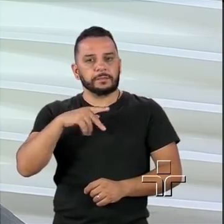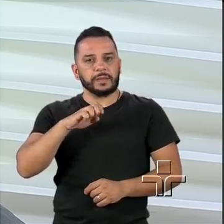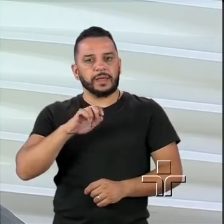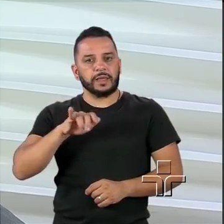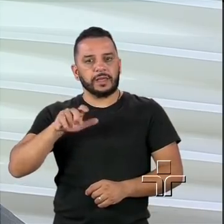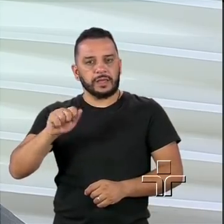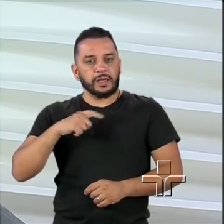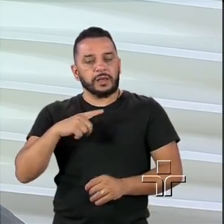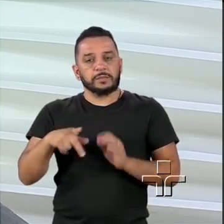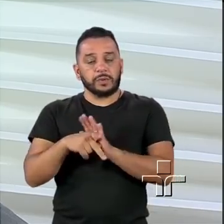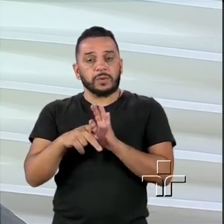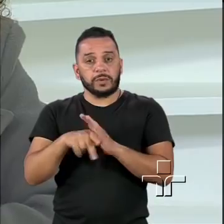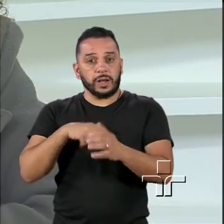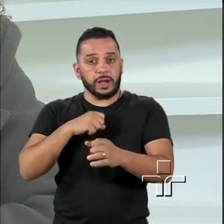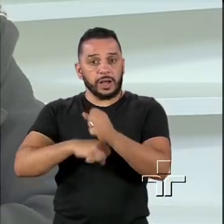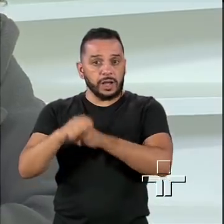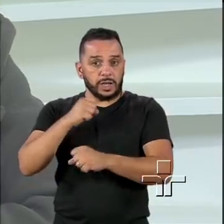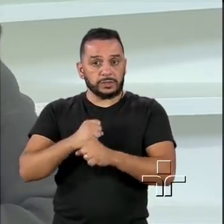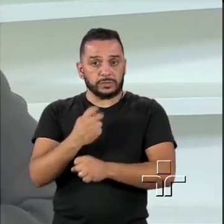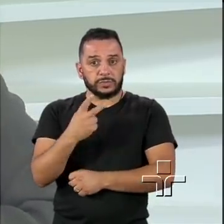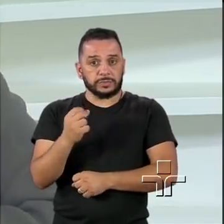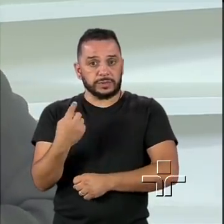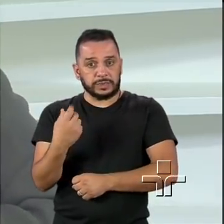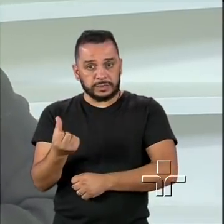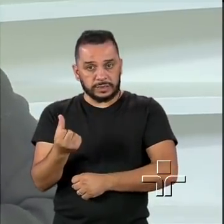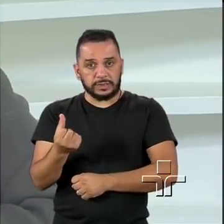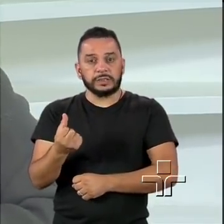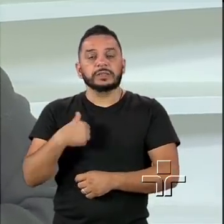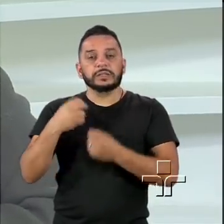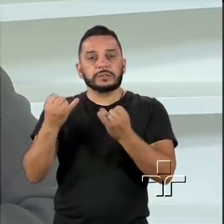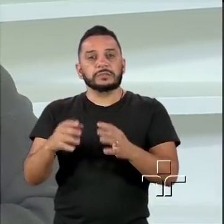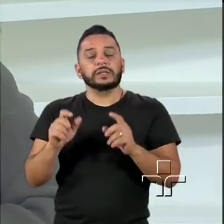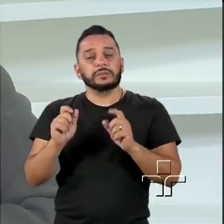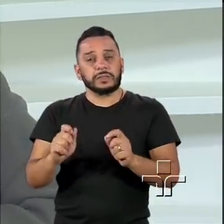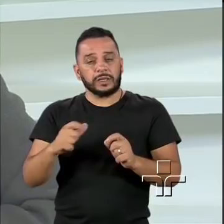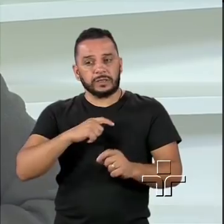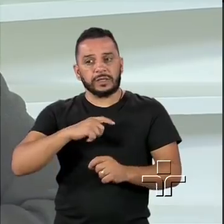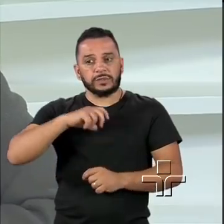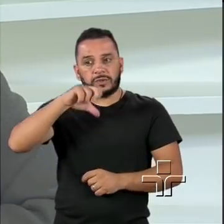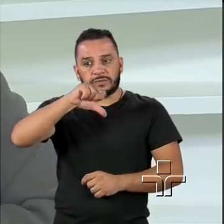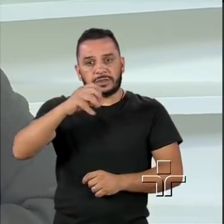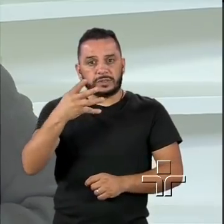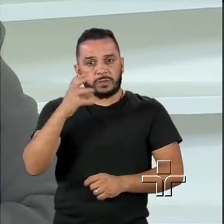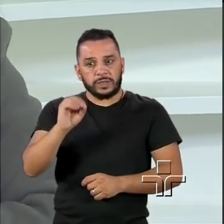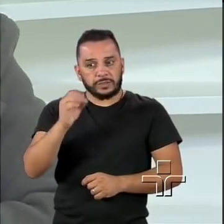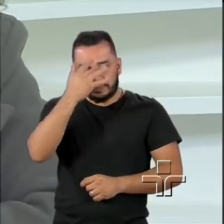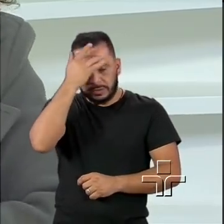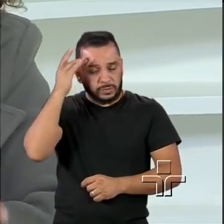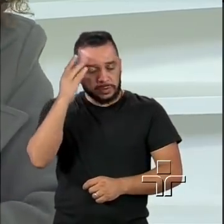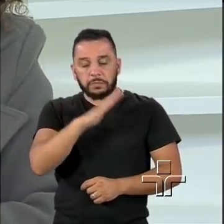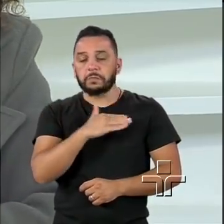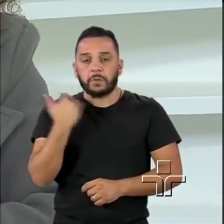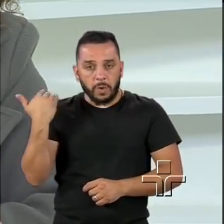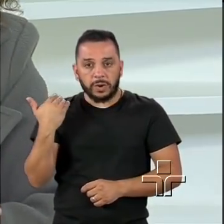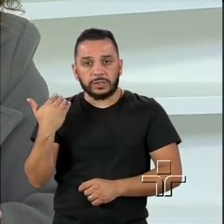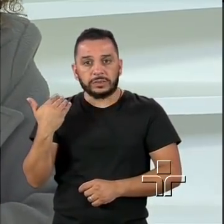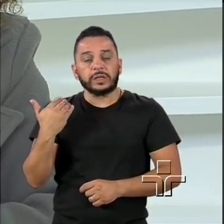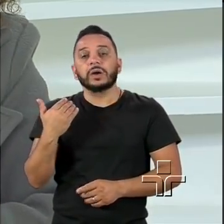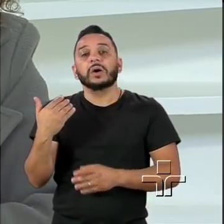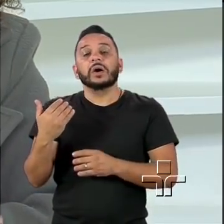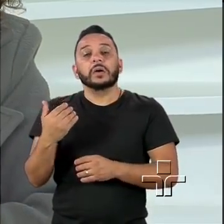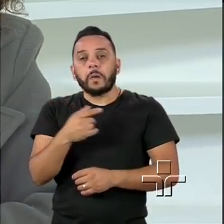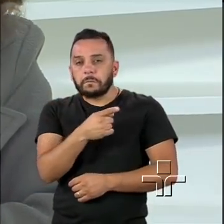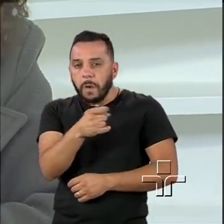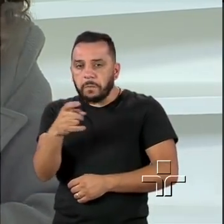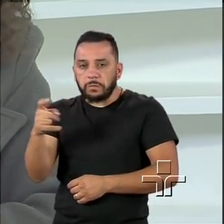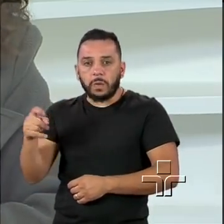ao ano de 2016, 940 pessoas mortas em ações policiais. Acabou de ser